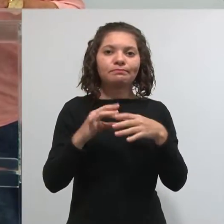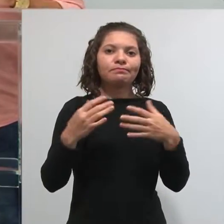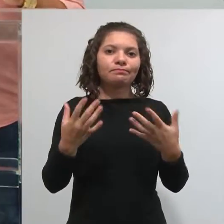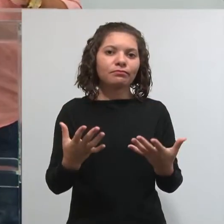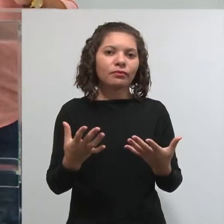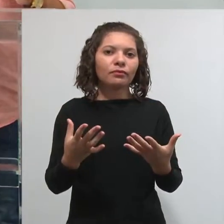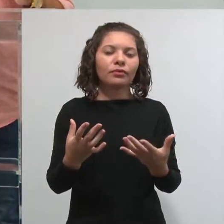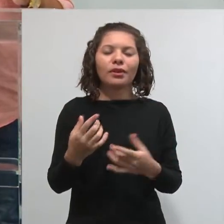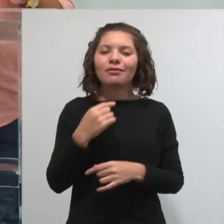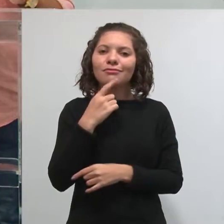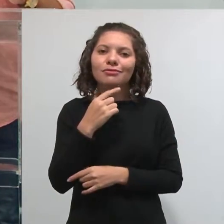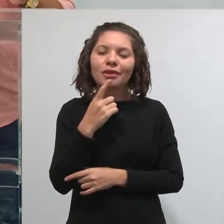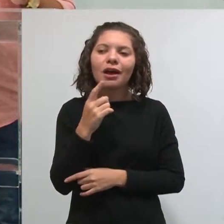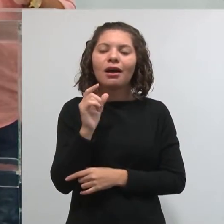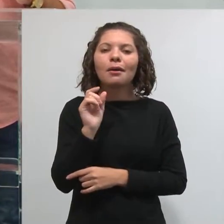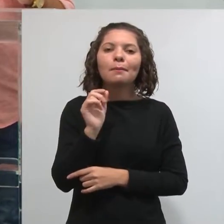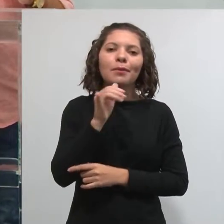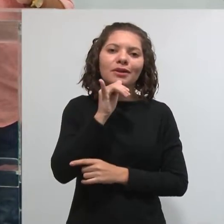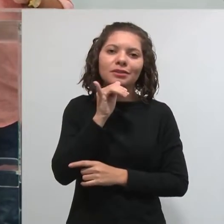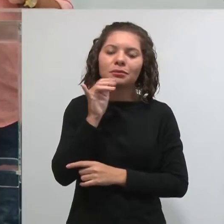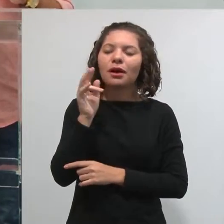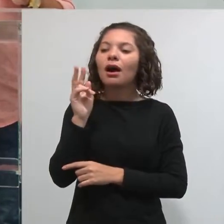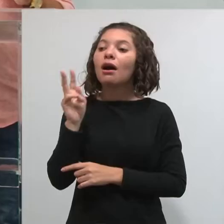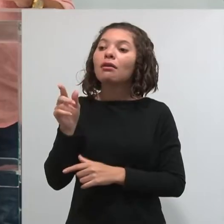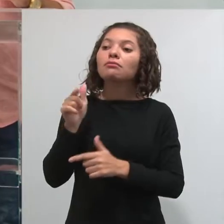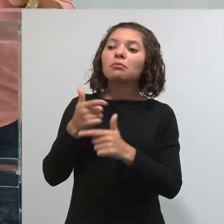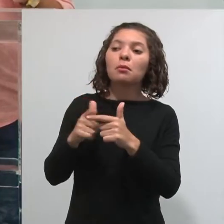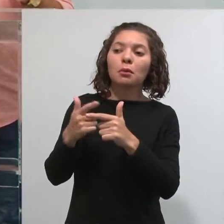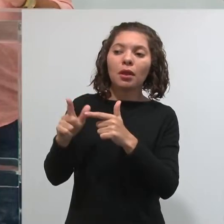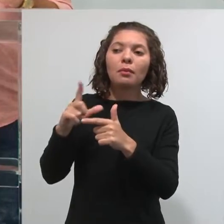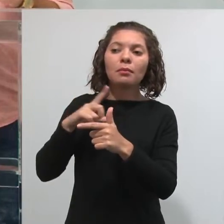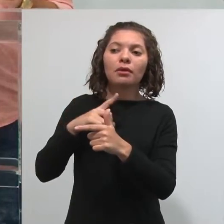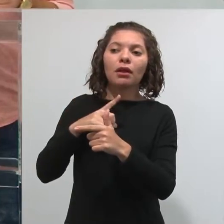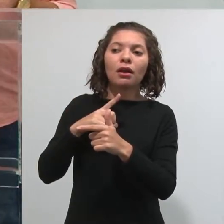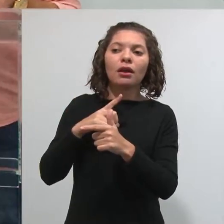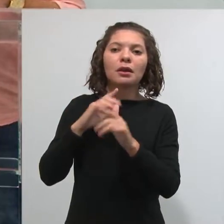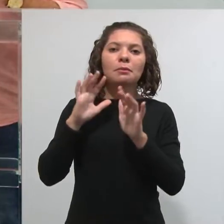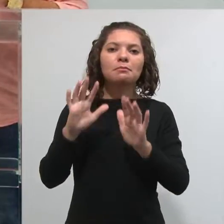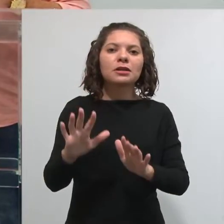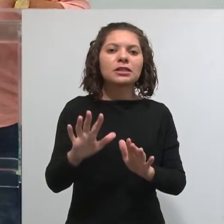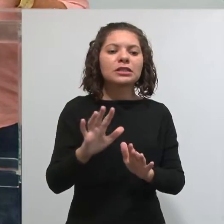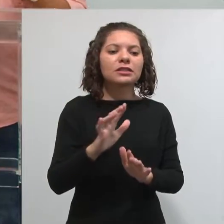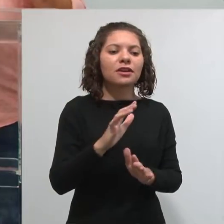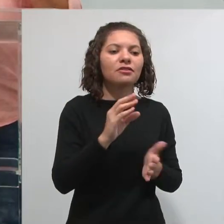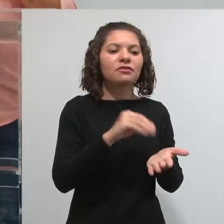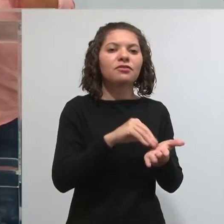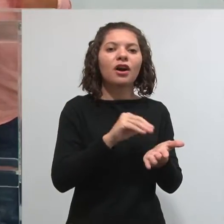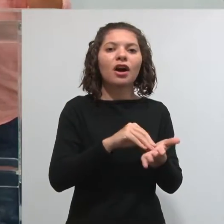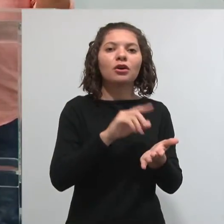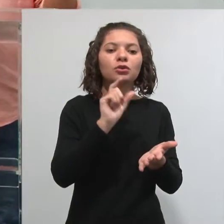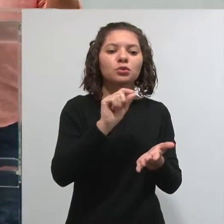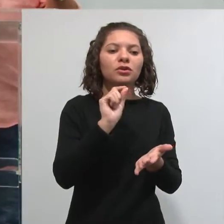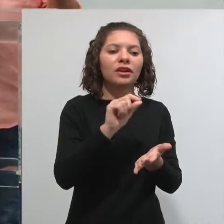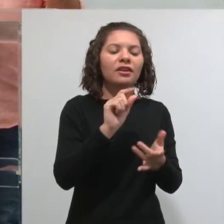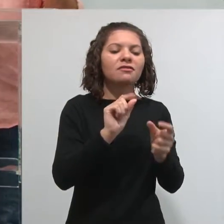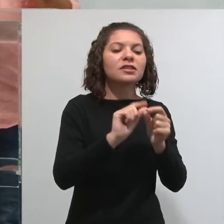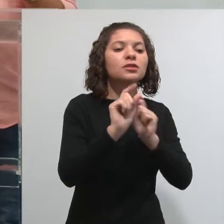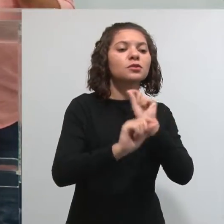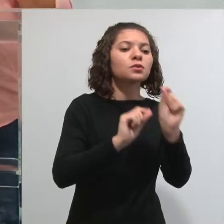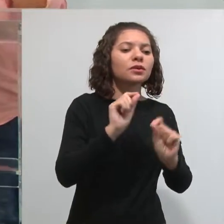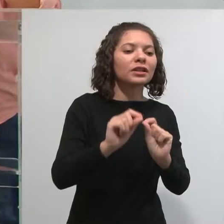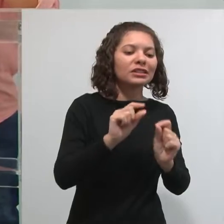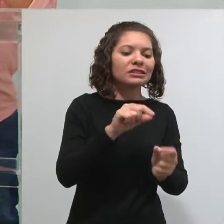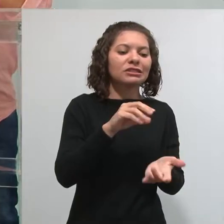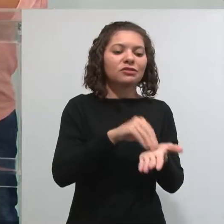basta você ter um problema identificado e passível de solução se você não tiver um fluxo de soluções disponíveis e um